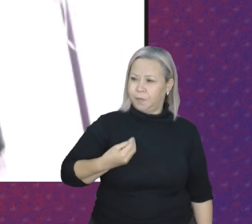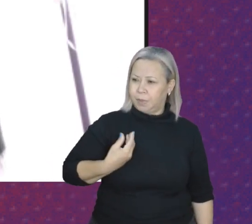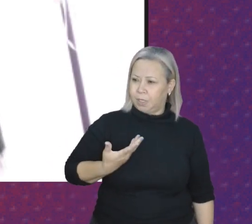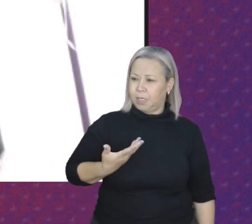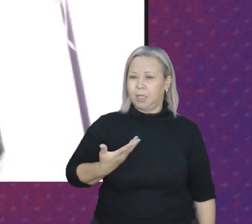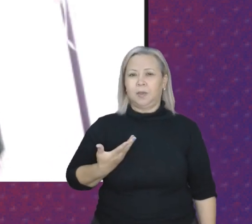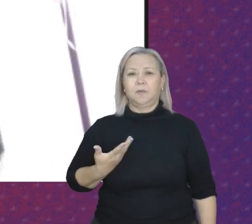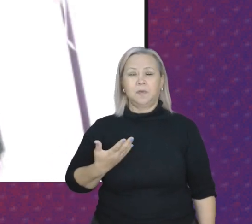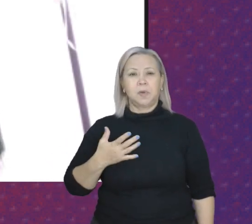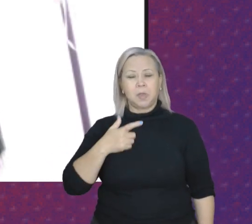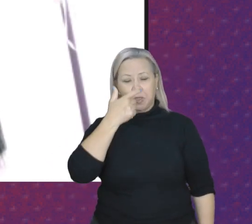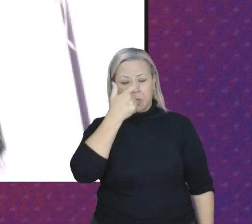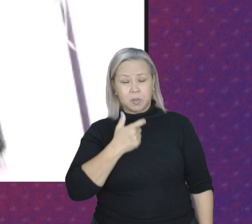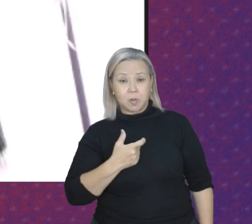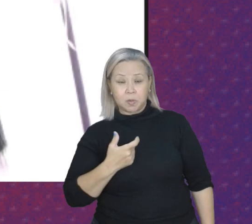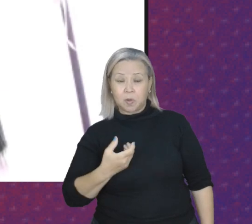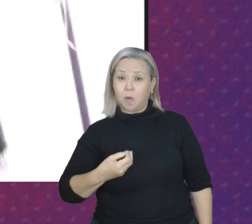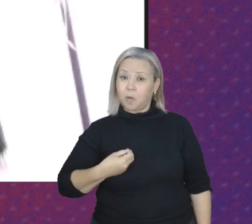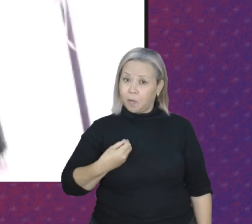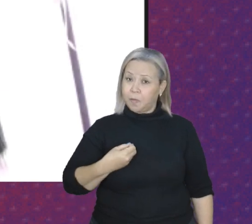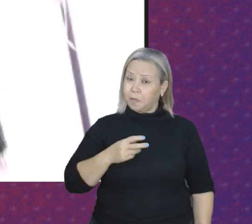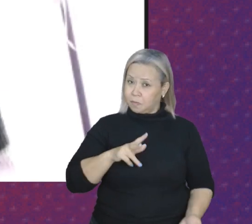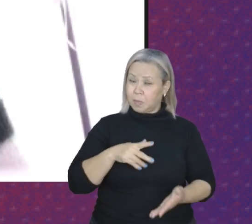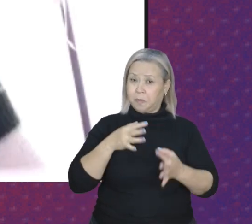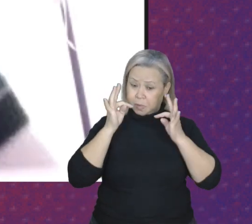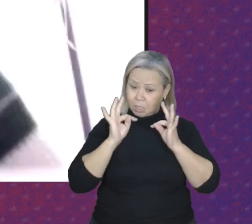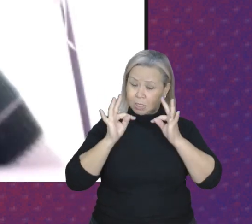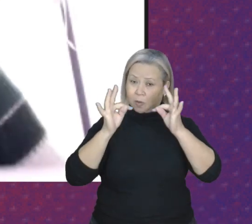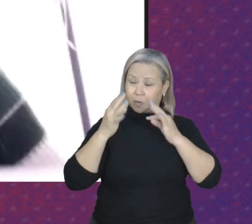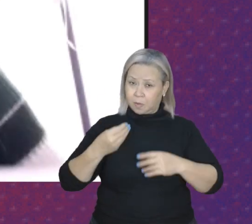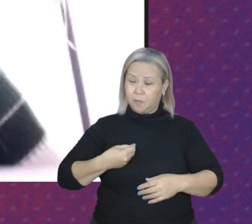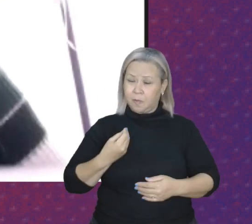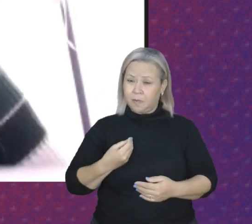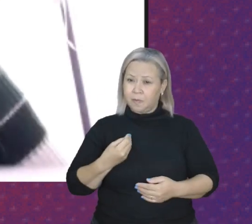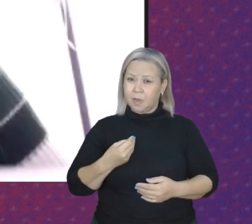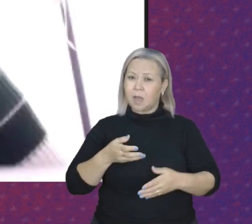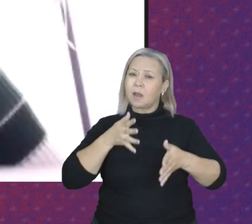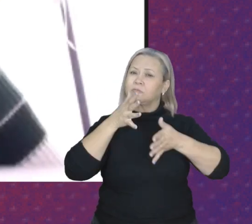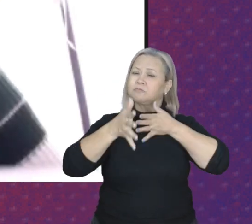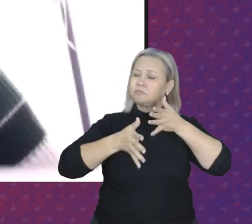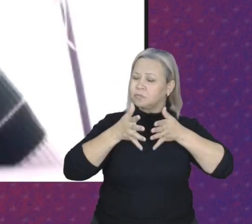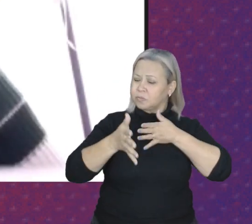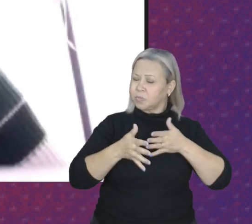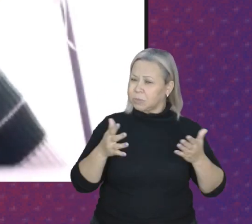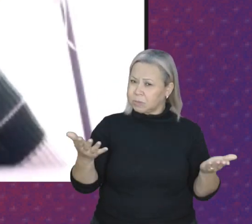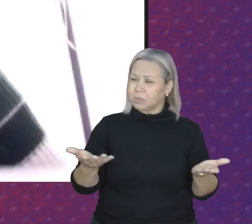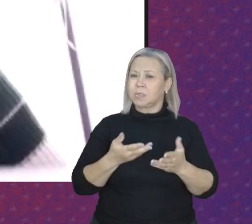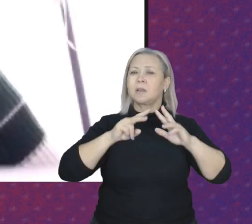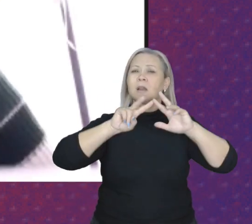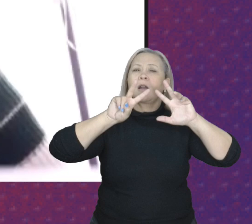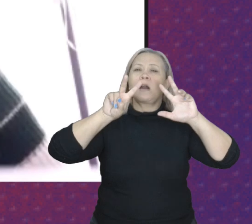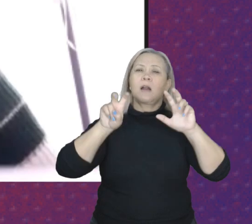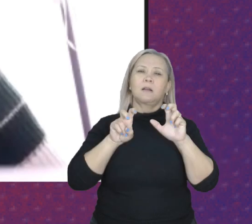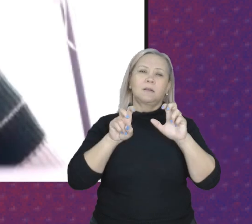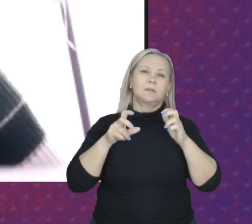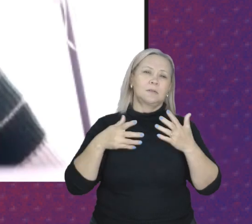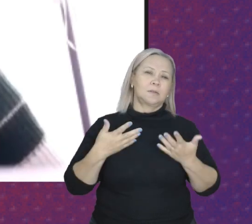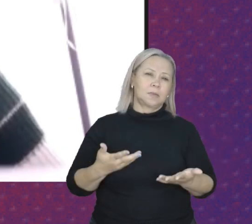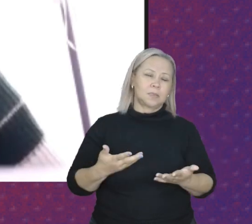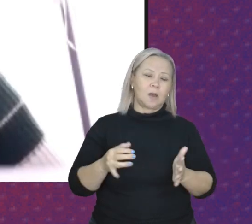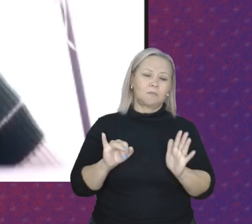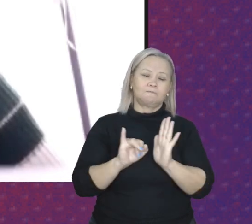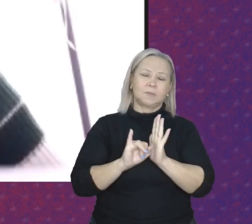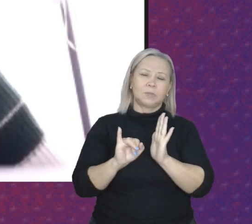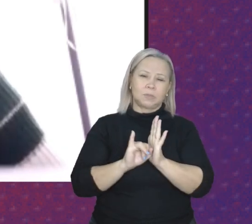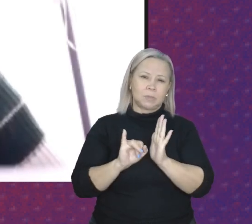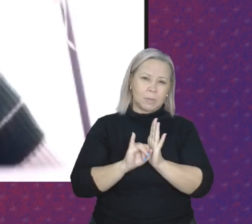que eu só sou o que eu vivo, eu coloco aqui a questão